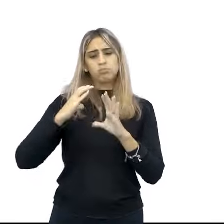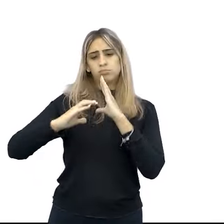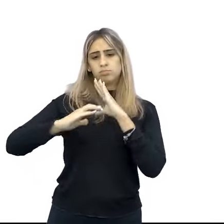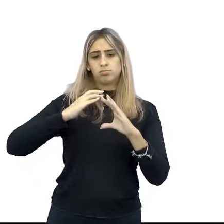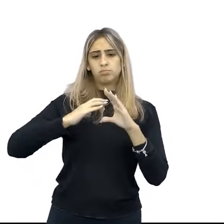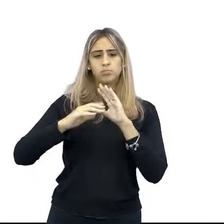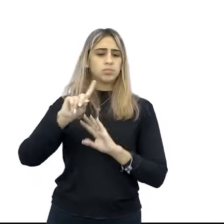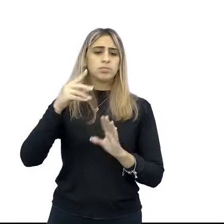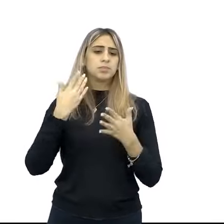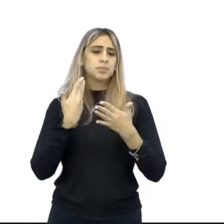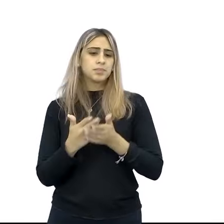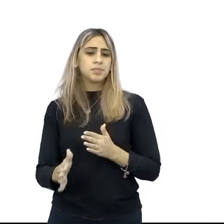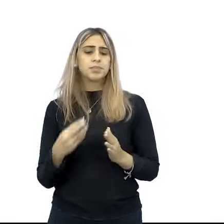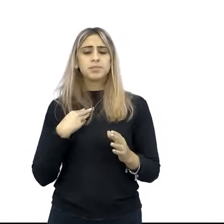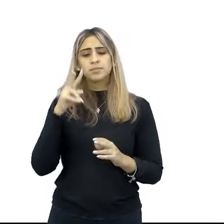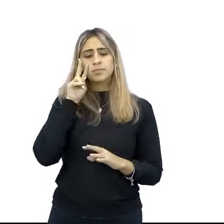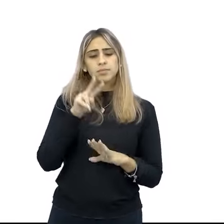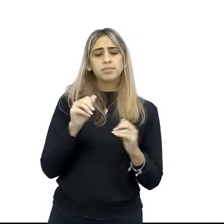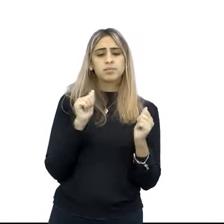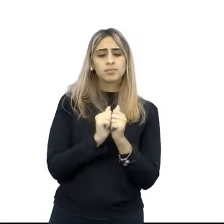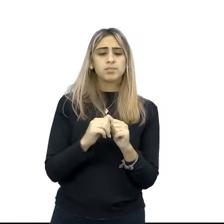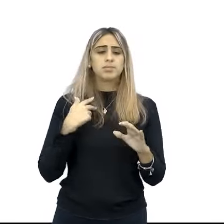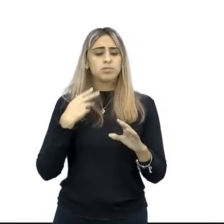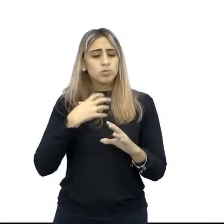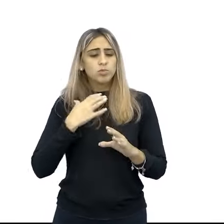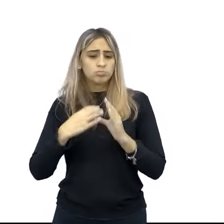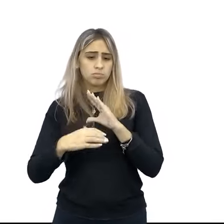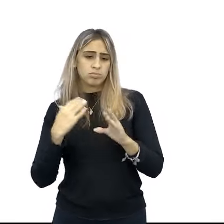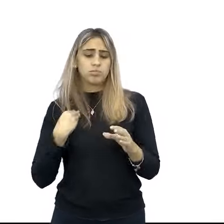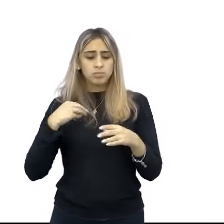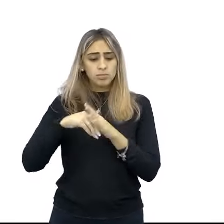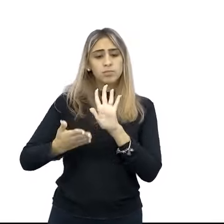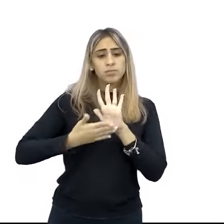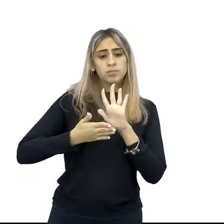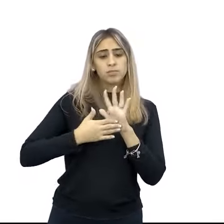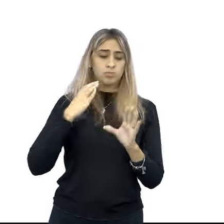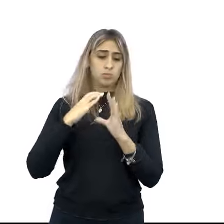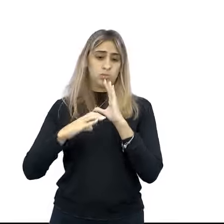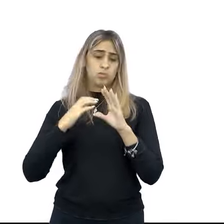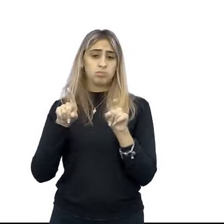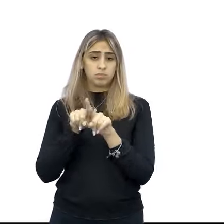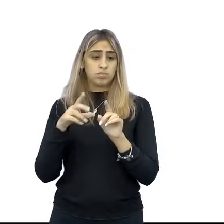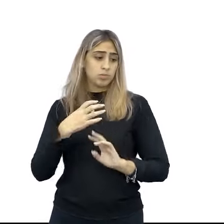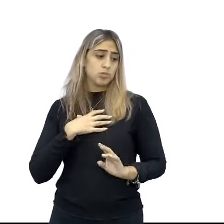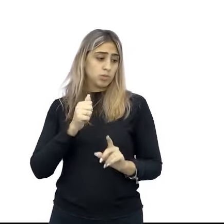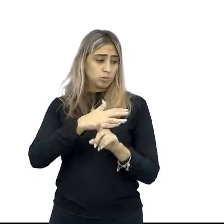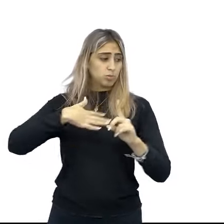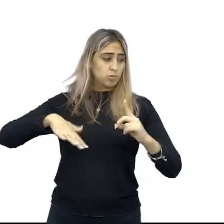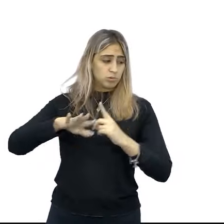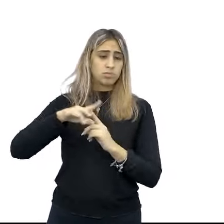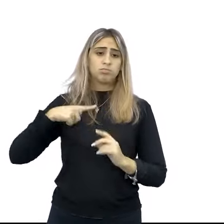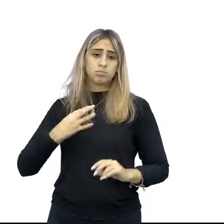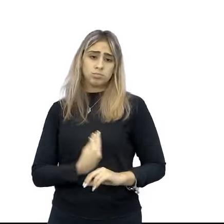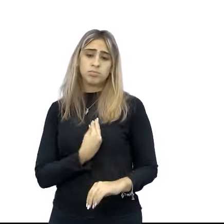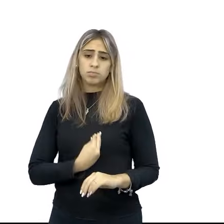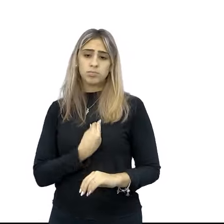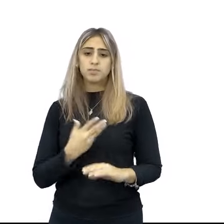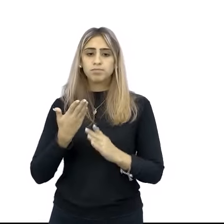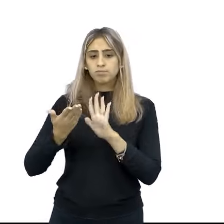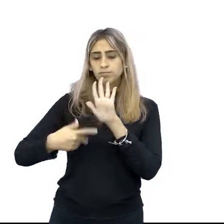comunicativo não perde de vista a função comunicativa, né? O propósito comunicativo e a função social que existe